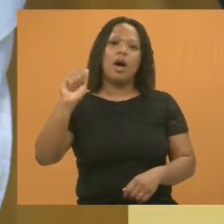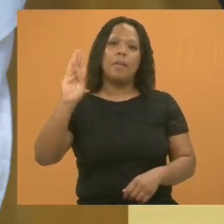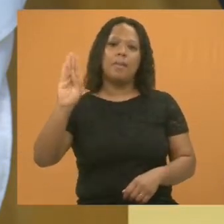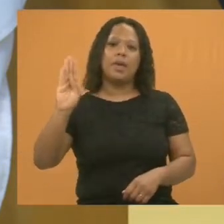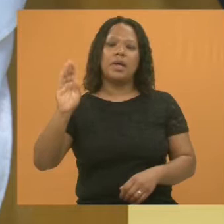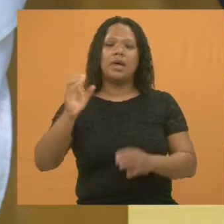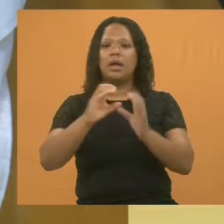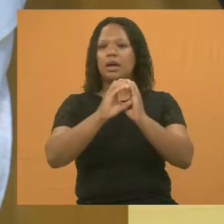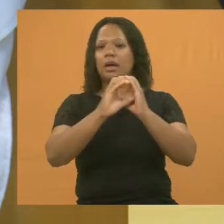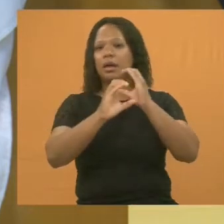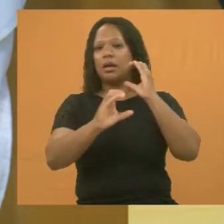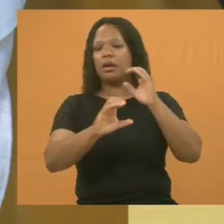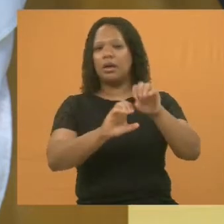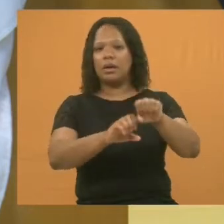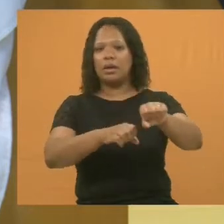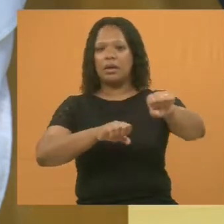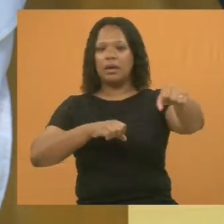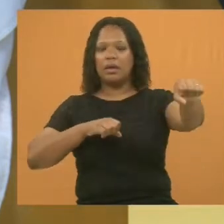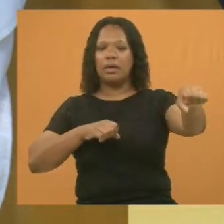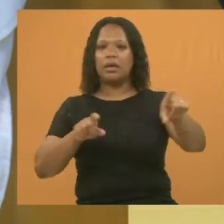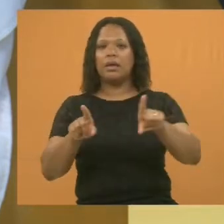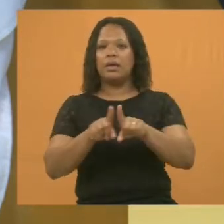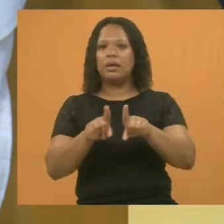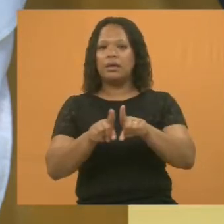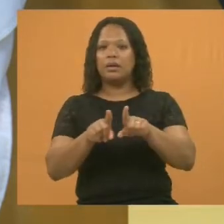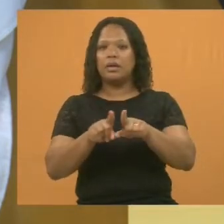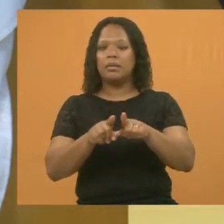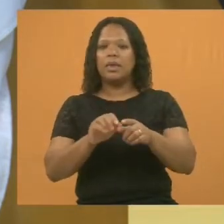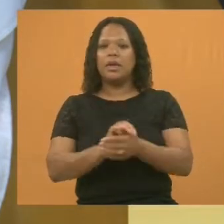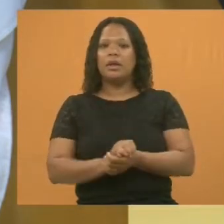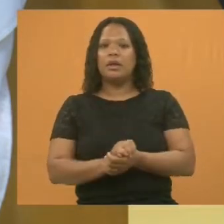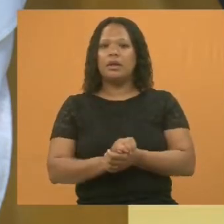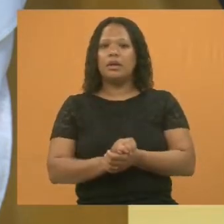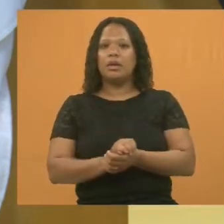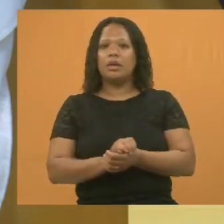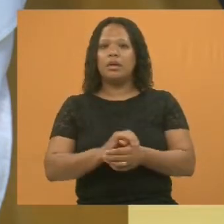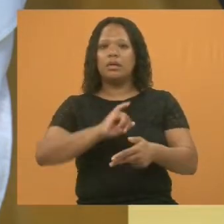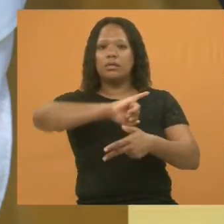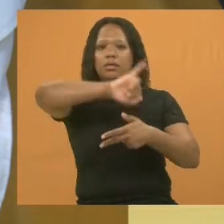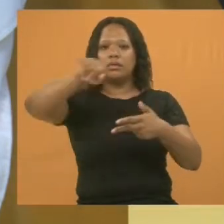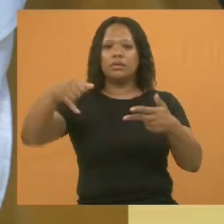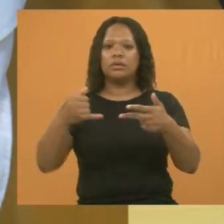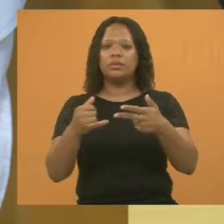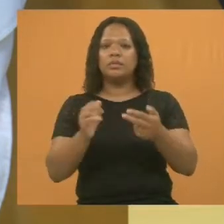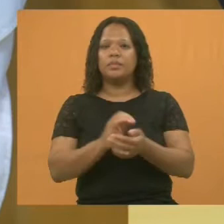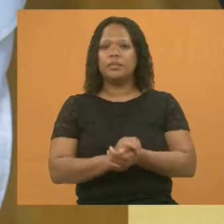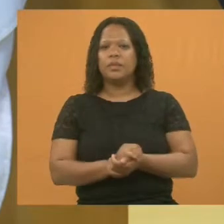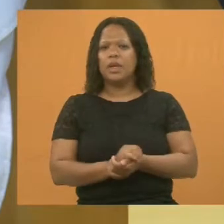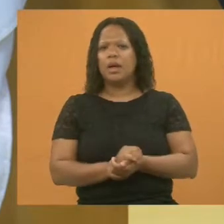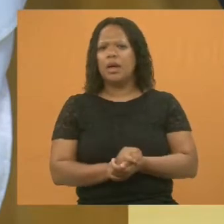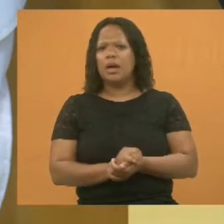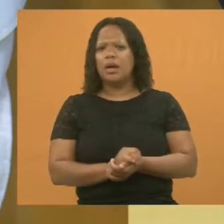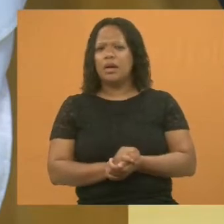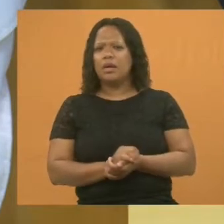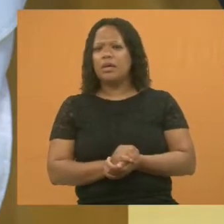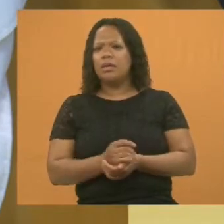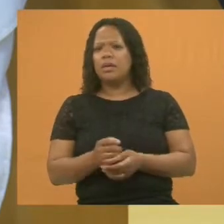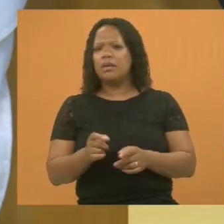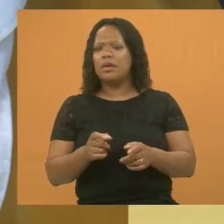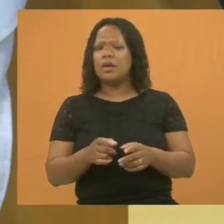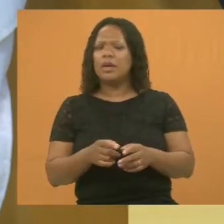arquitetos e também o Poder Judiciário. O objetivo era obter um diagnóstico da situação atual de